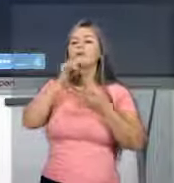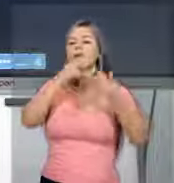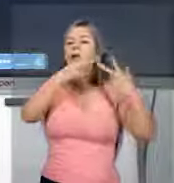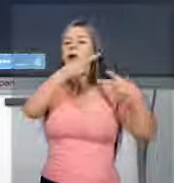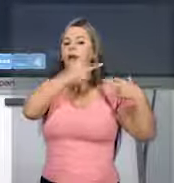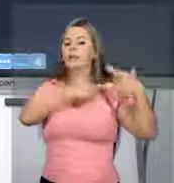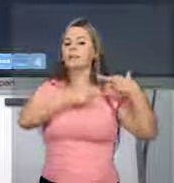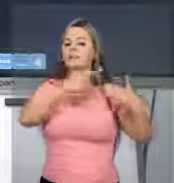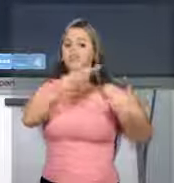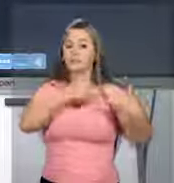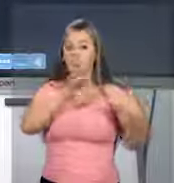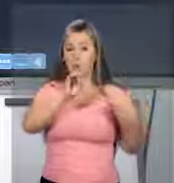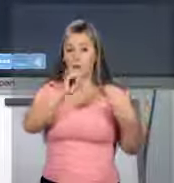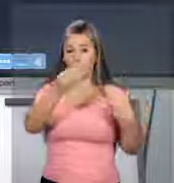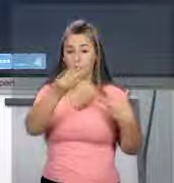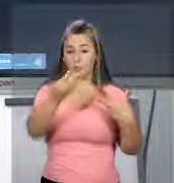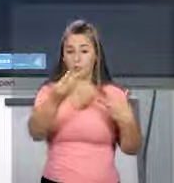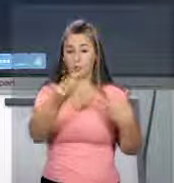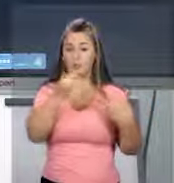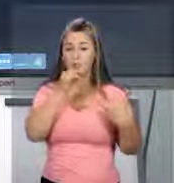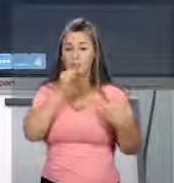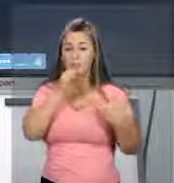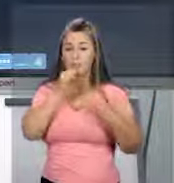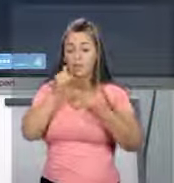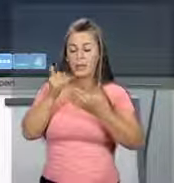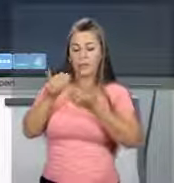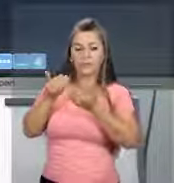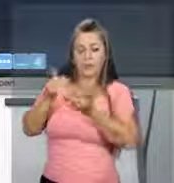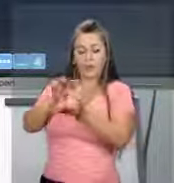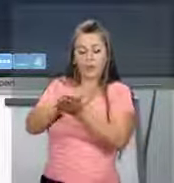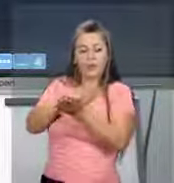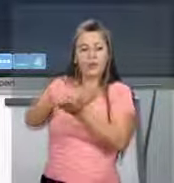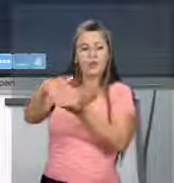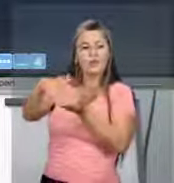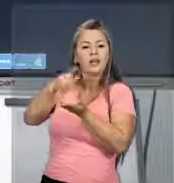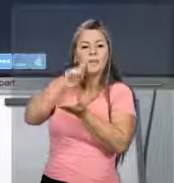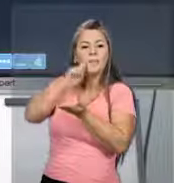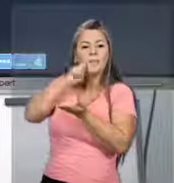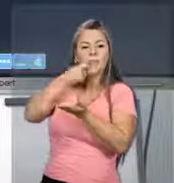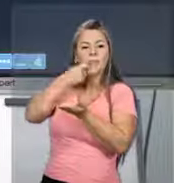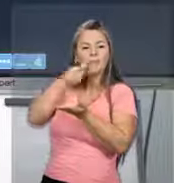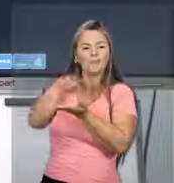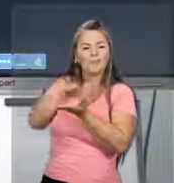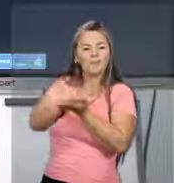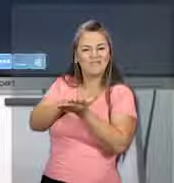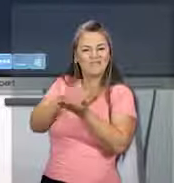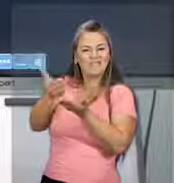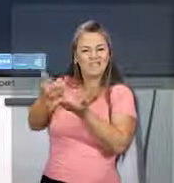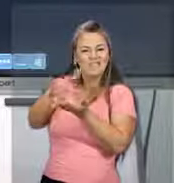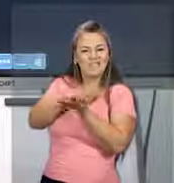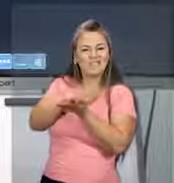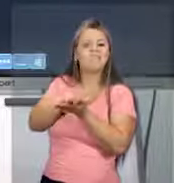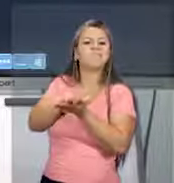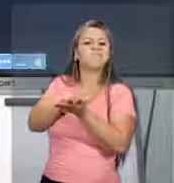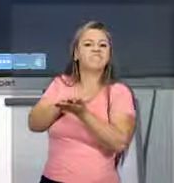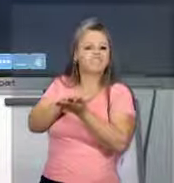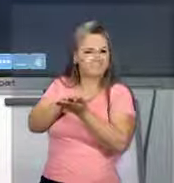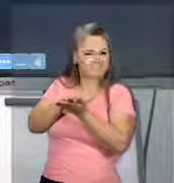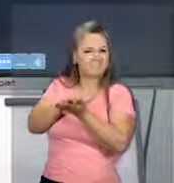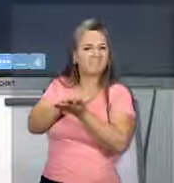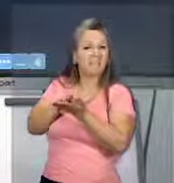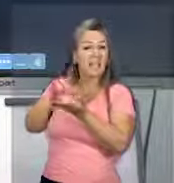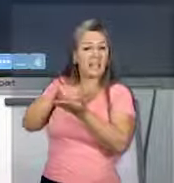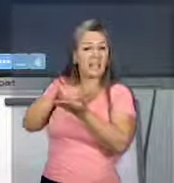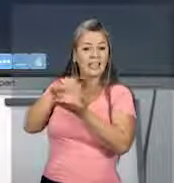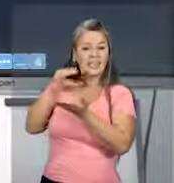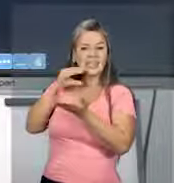temos a misteira, temos o ebulidor. Nos outros equipamentos, nos outros resistores, também vai haver